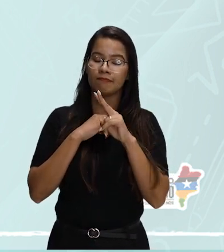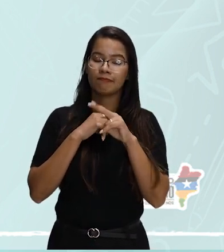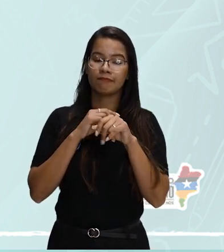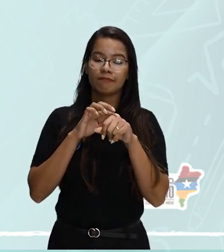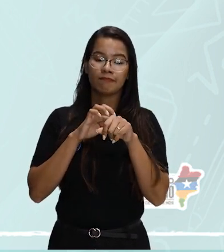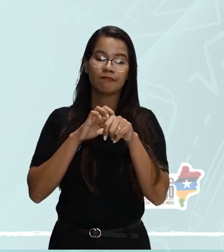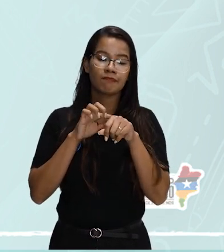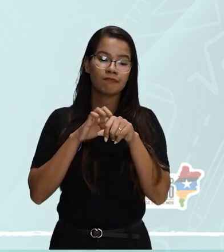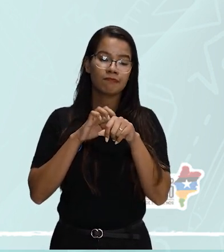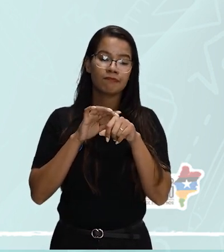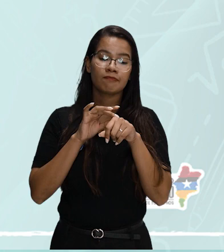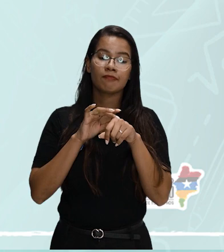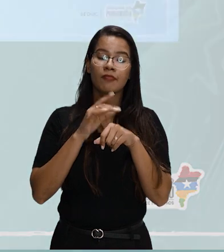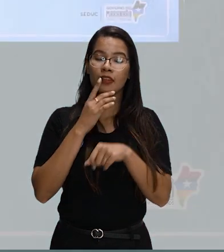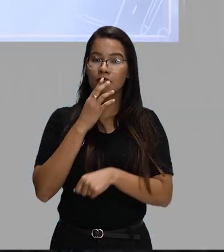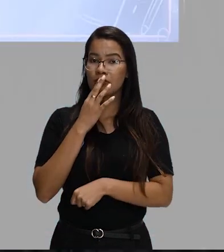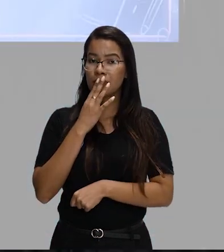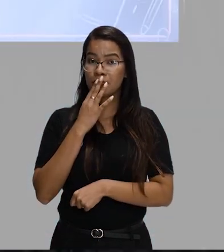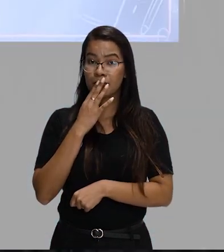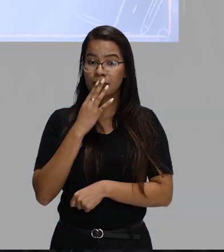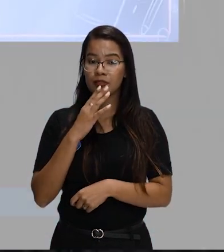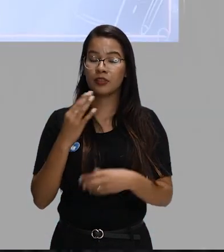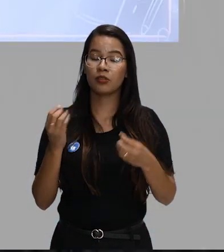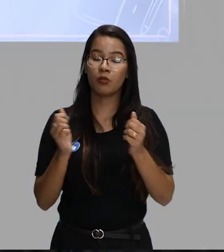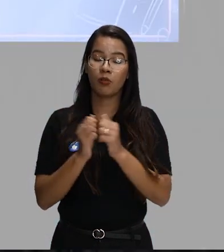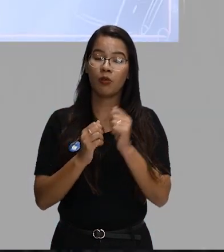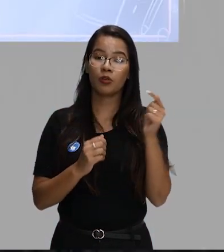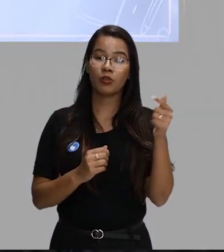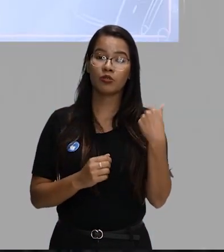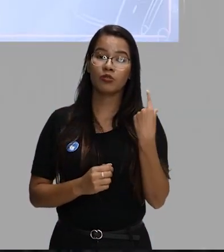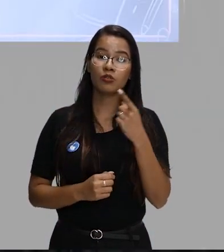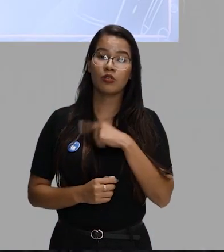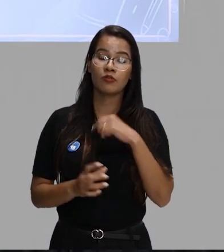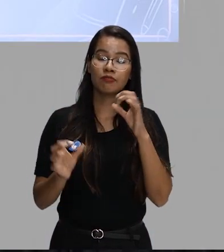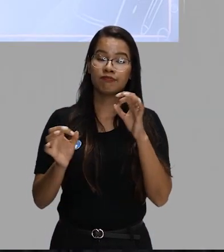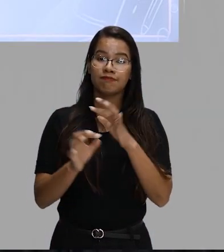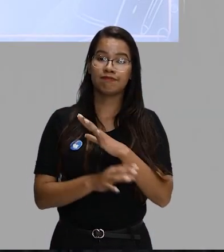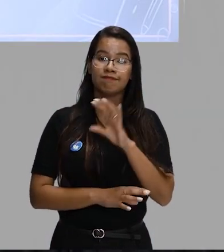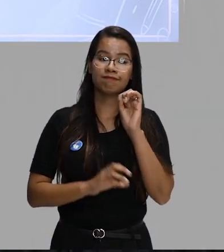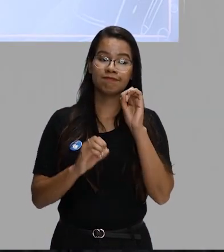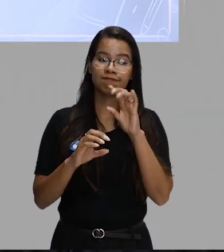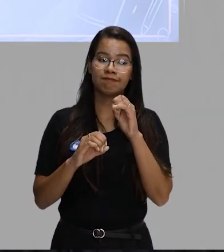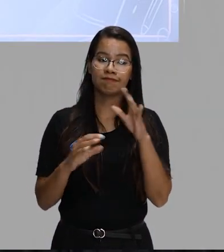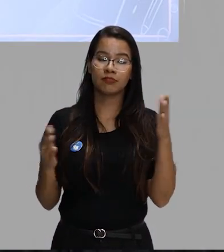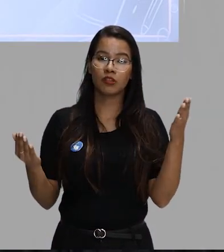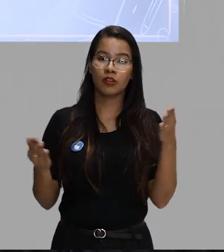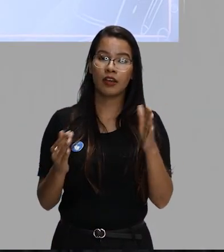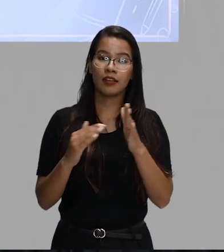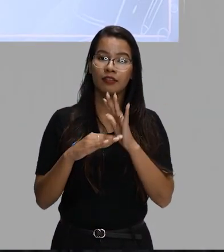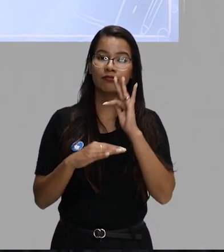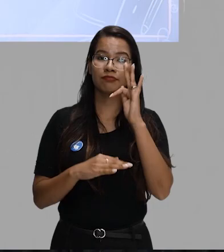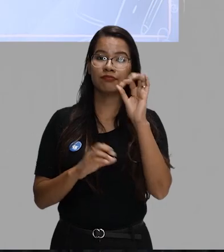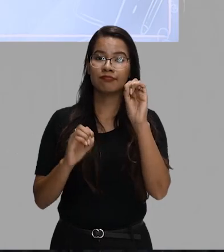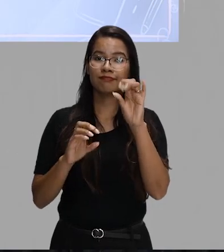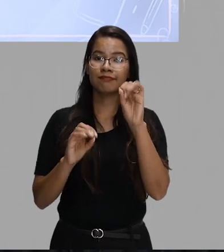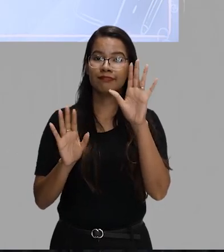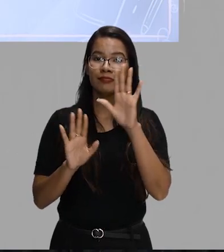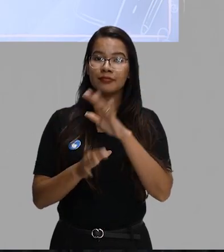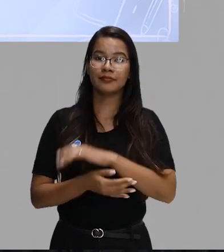vermelho vai ficar preto, certo? Então, com isso, nós finalizamos a nossa aula e até a próxima.